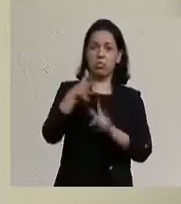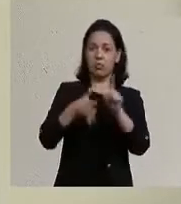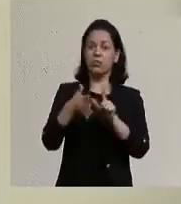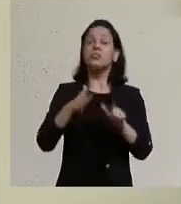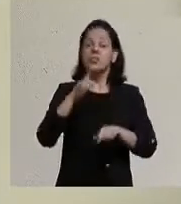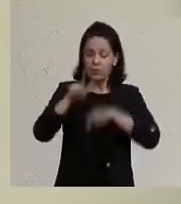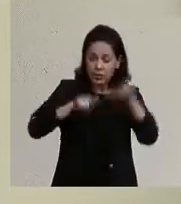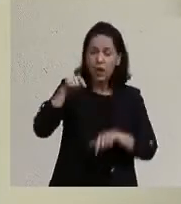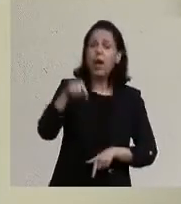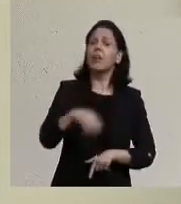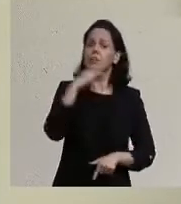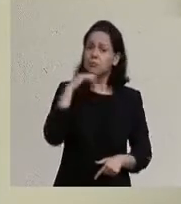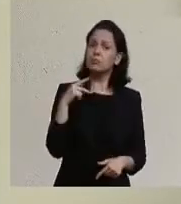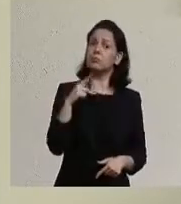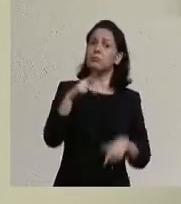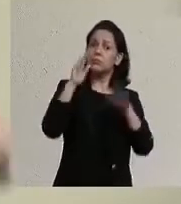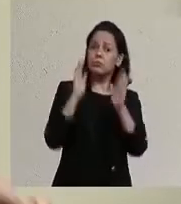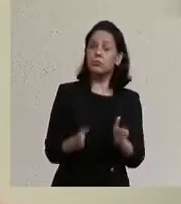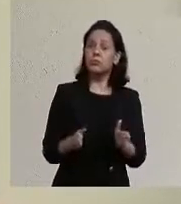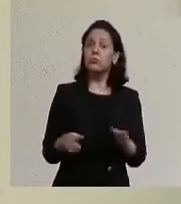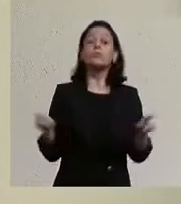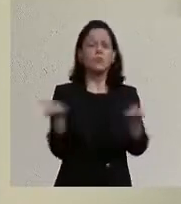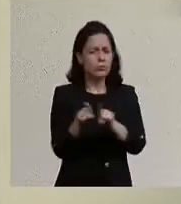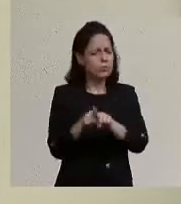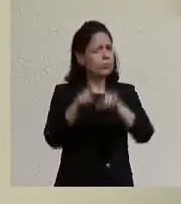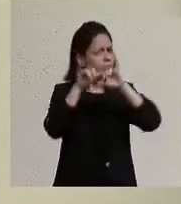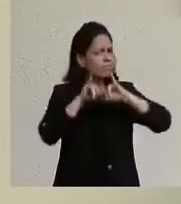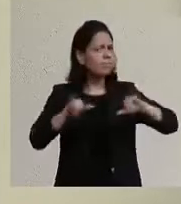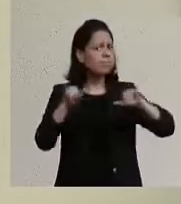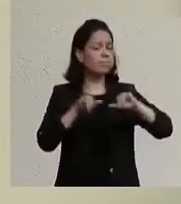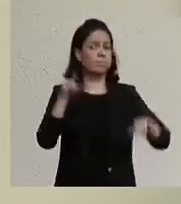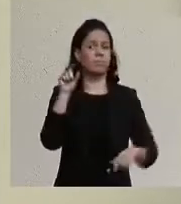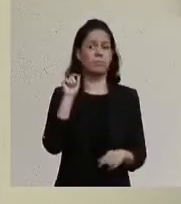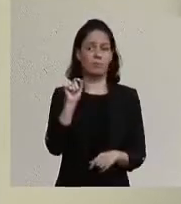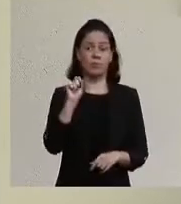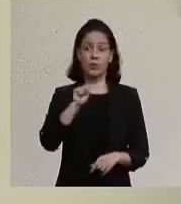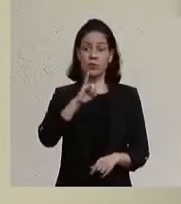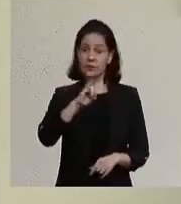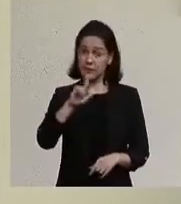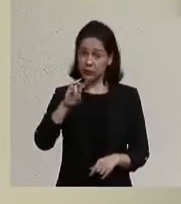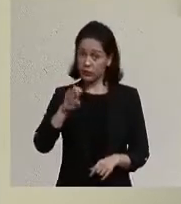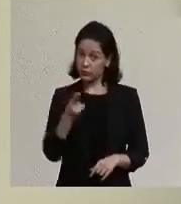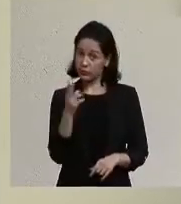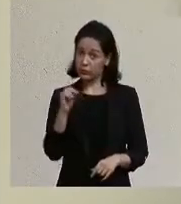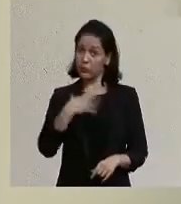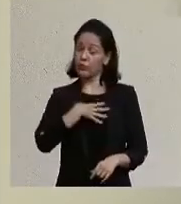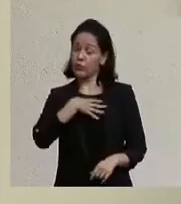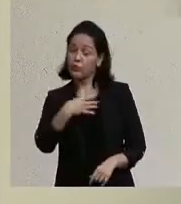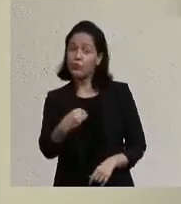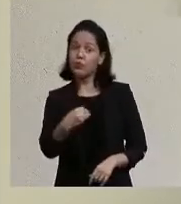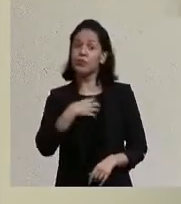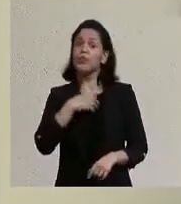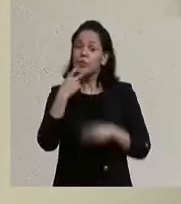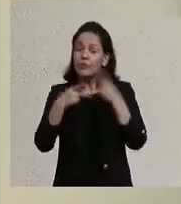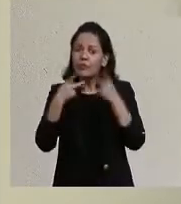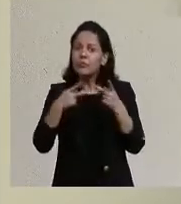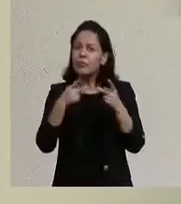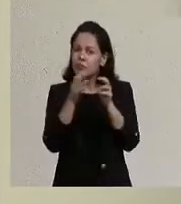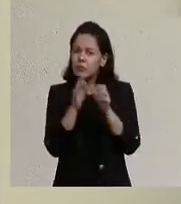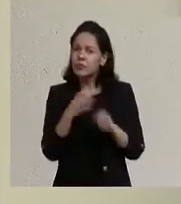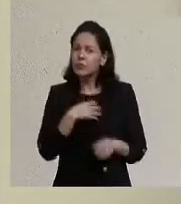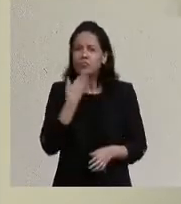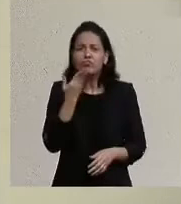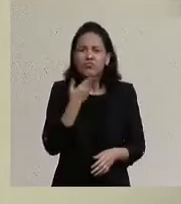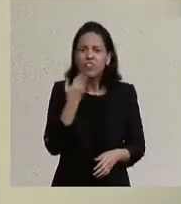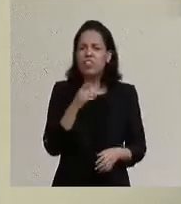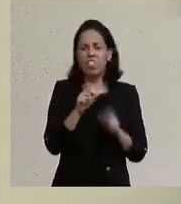tavam trabalhando pela cidade mas mais do que tudo isso eu coloco como se o vinho filho porque é mais fácil de falar são dois